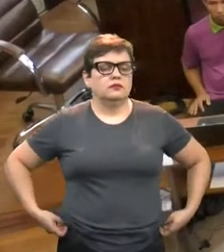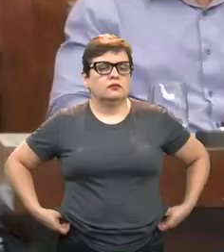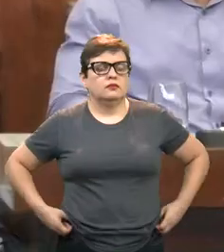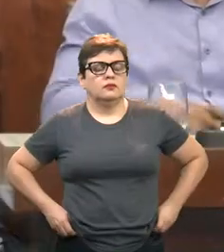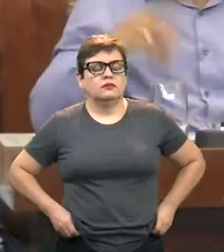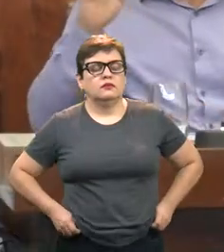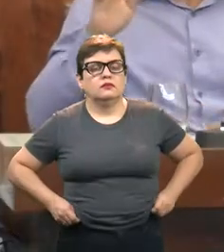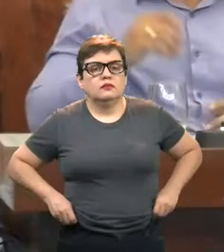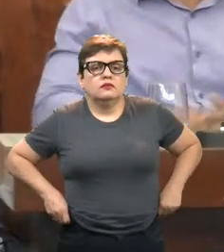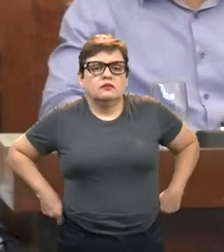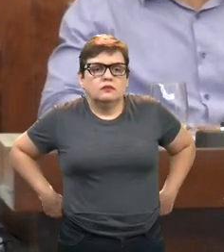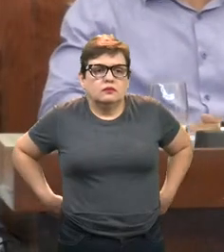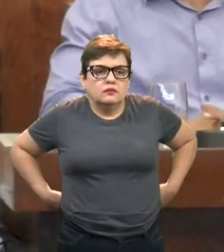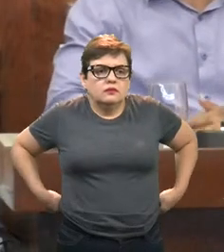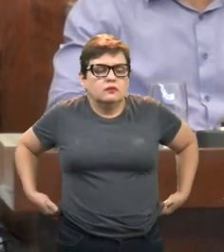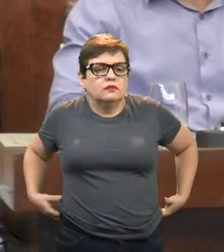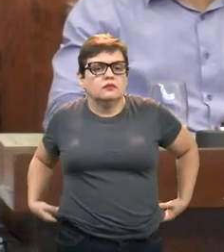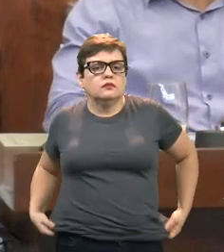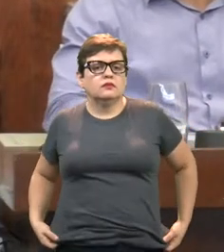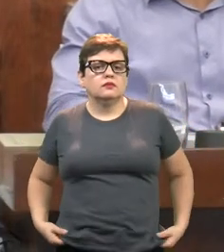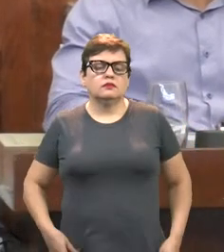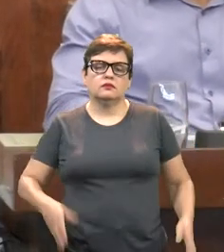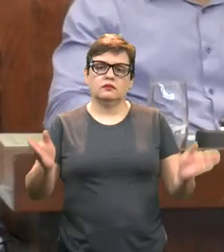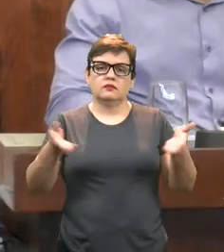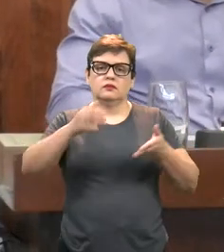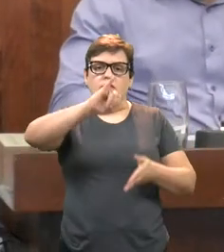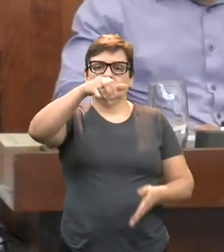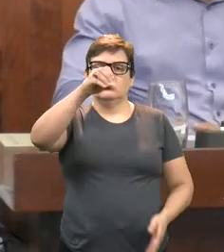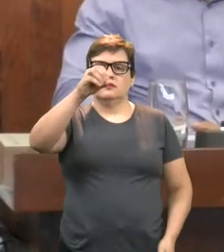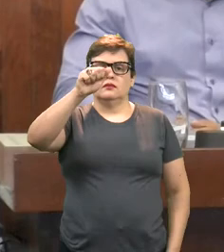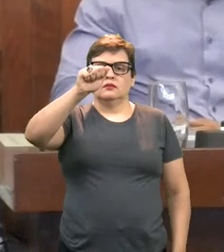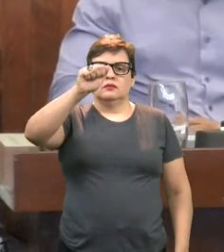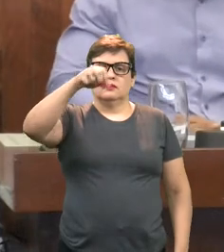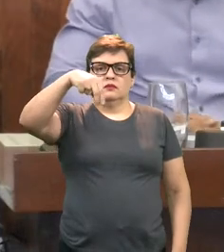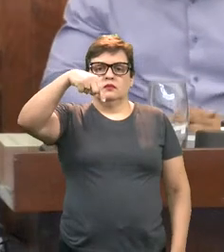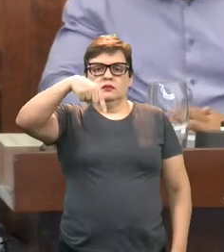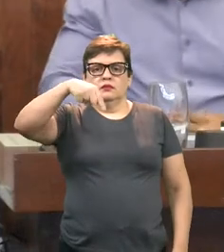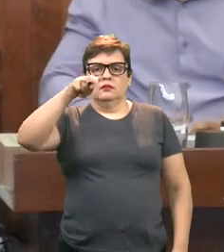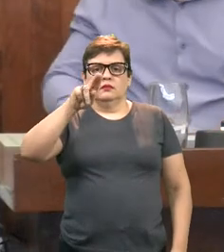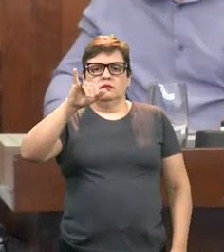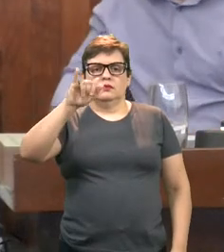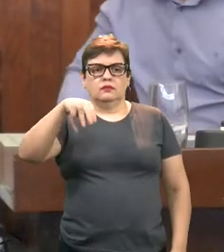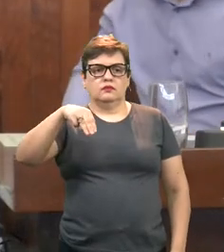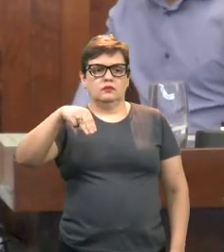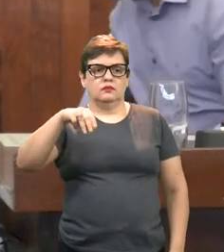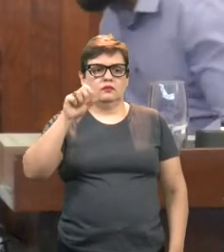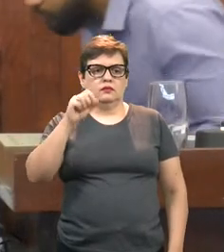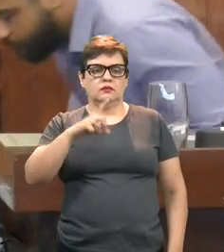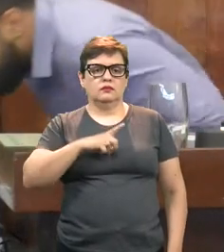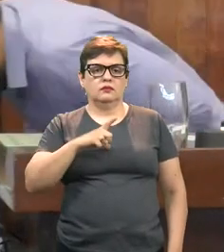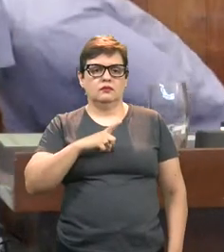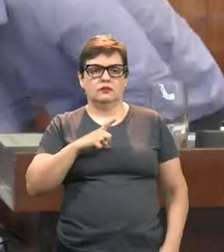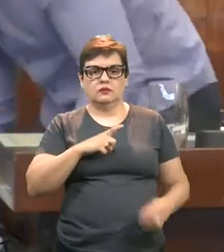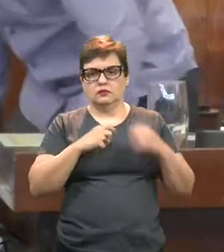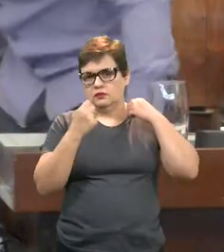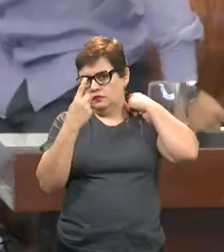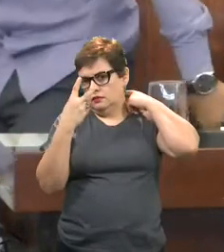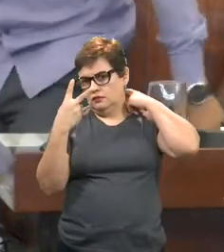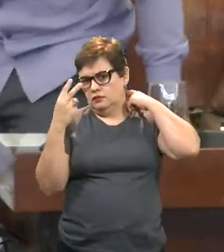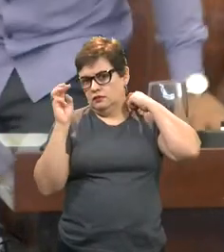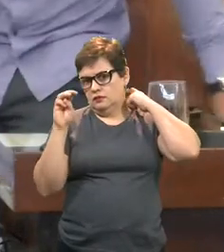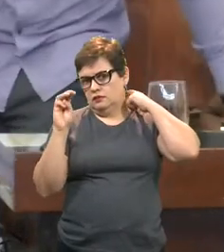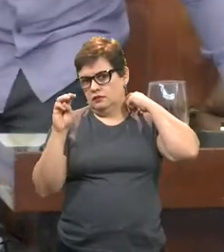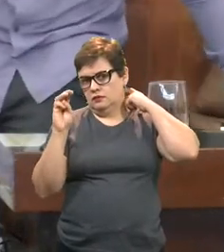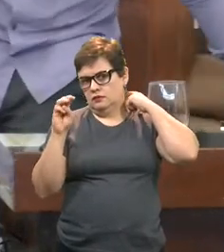Neste momento, passo a palavra ao doutor Joaquim Daniel Augusto dos Santos Silva, que dispõe de 12